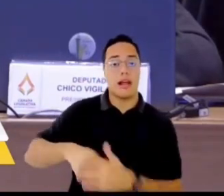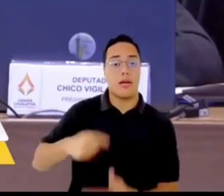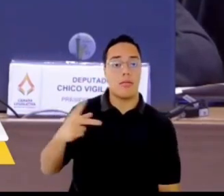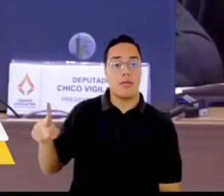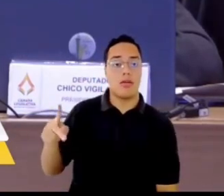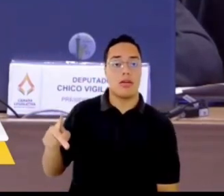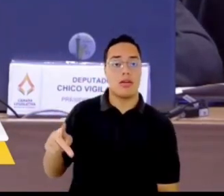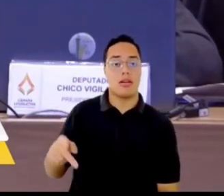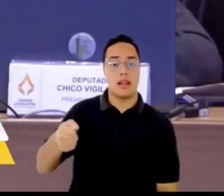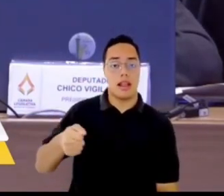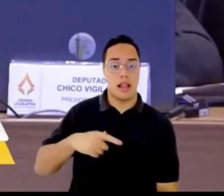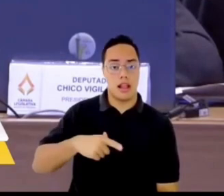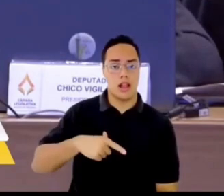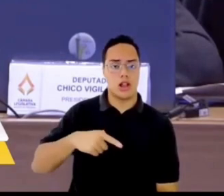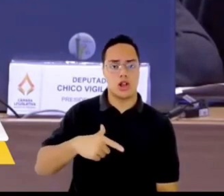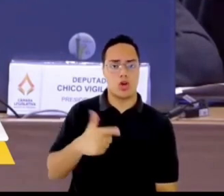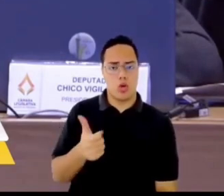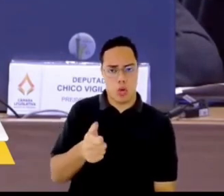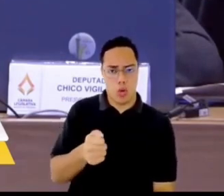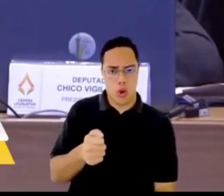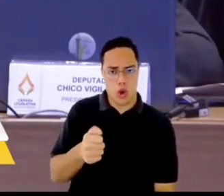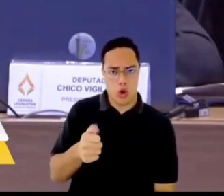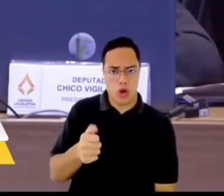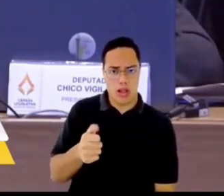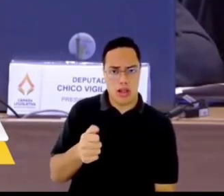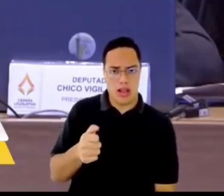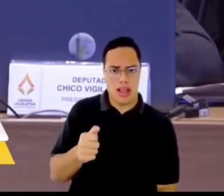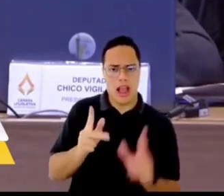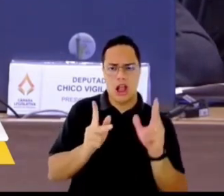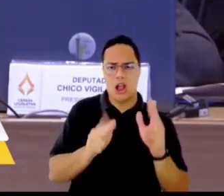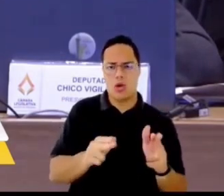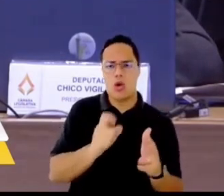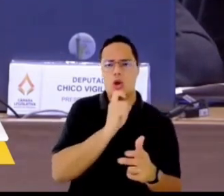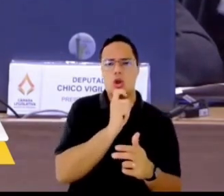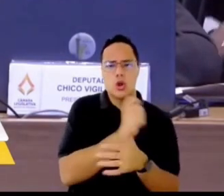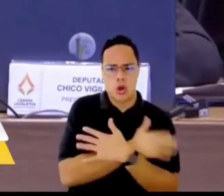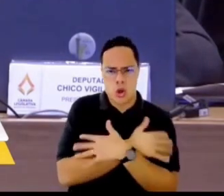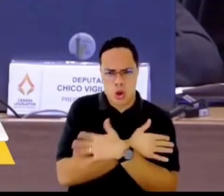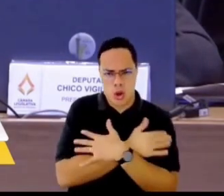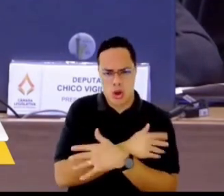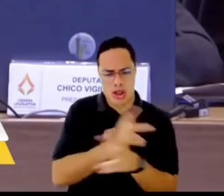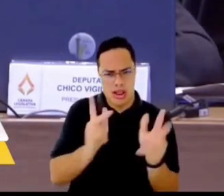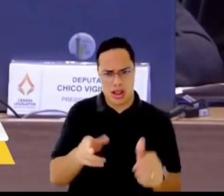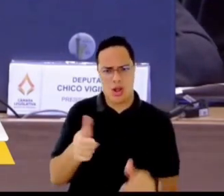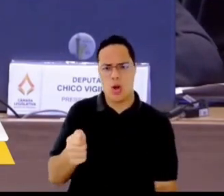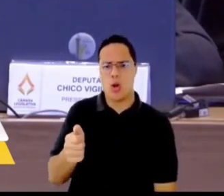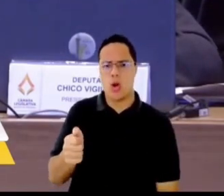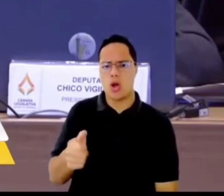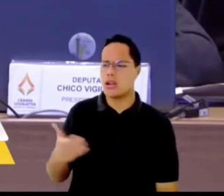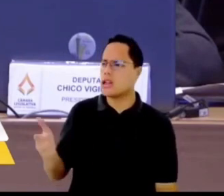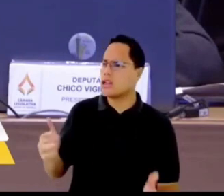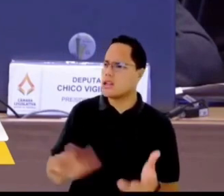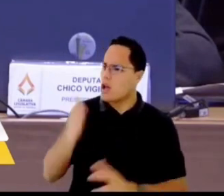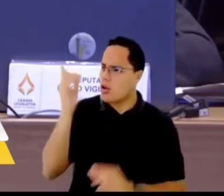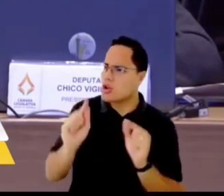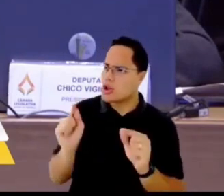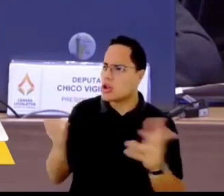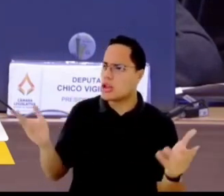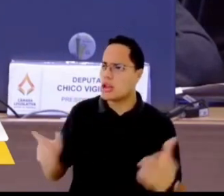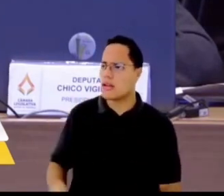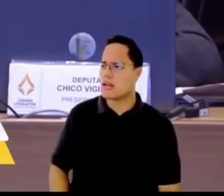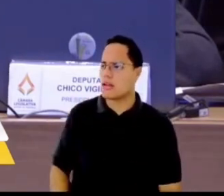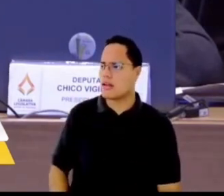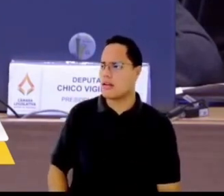um controle. Ah, um controle remoto. Tipo de ar-condicionado, coisa Sim. parecida. Sim. Perguntei o que, que era que estava acontecendo. Aí ele disse, não pare